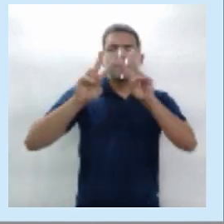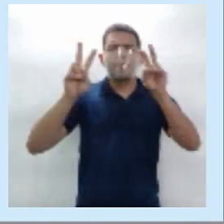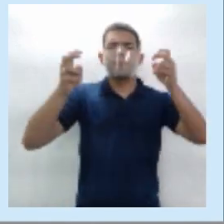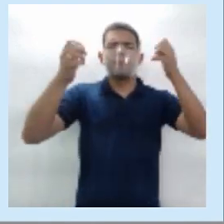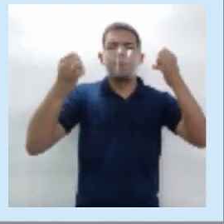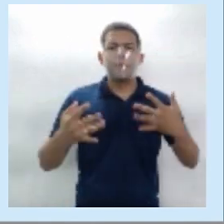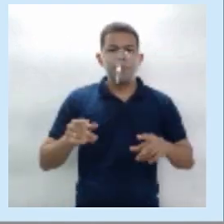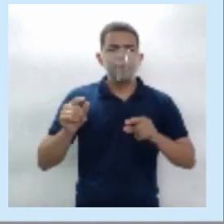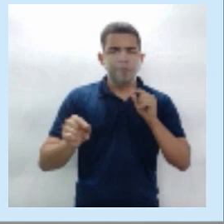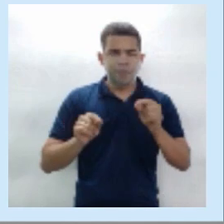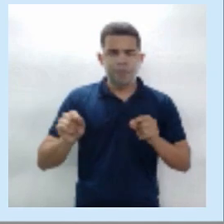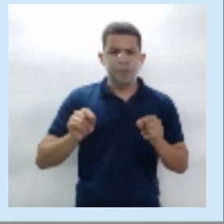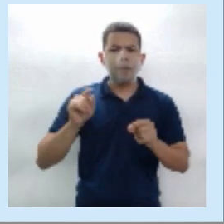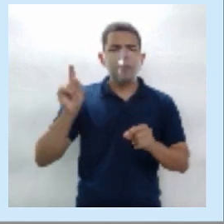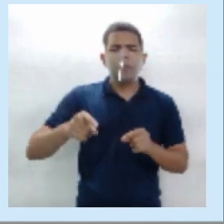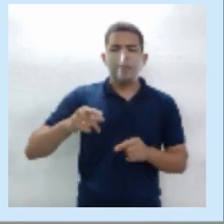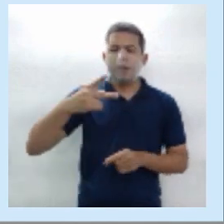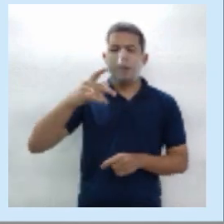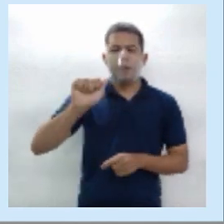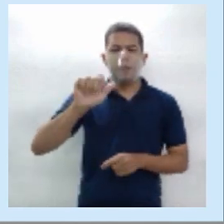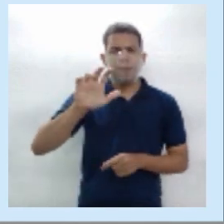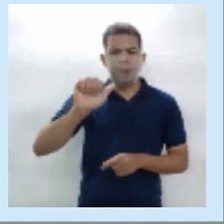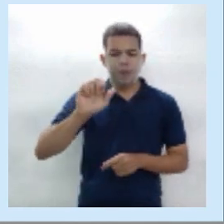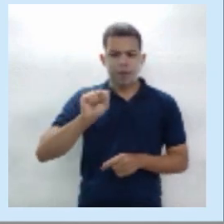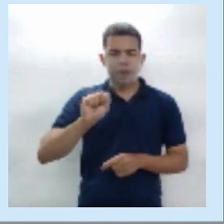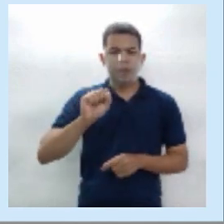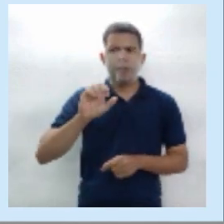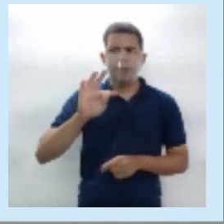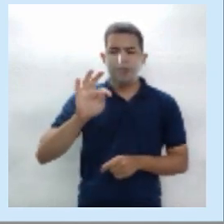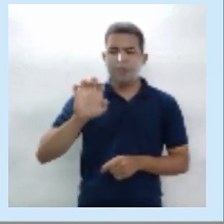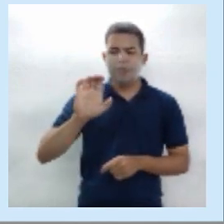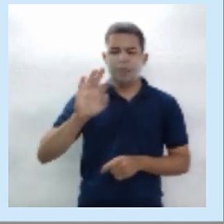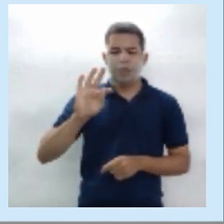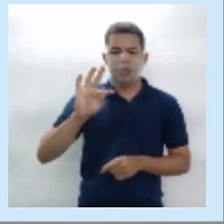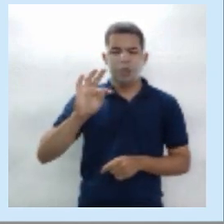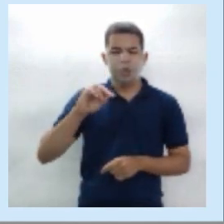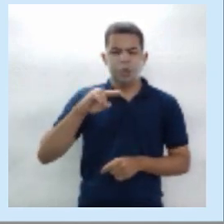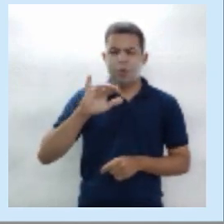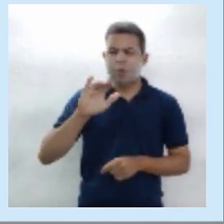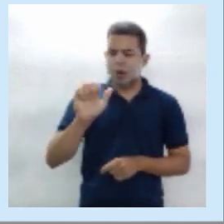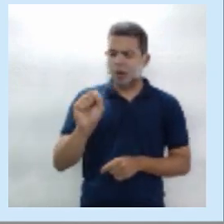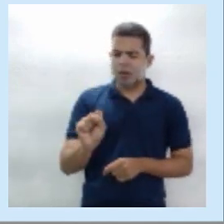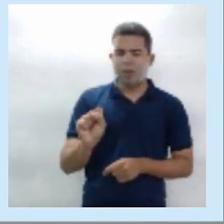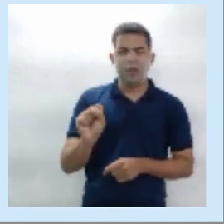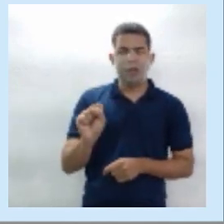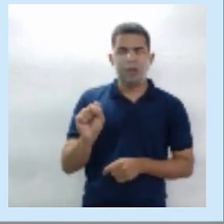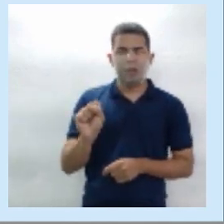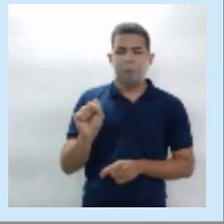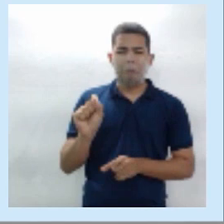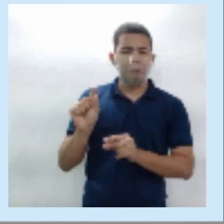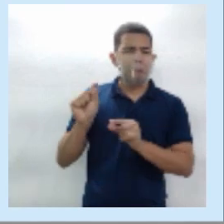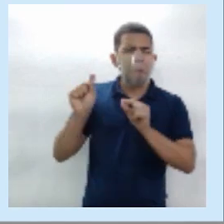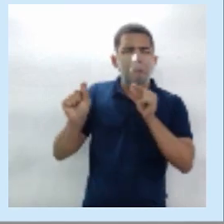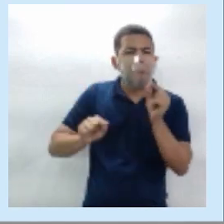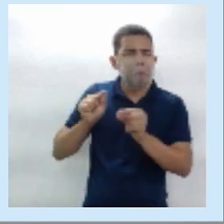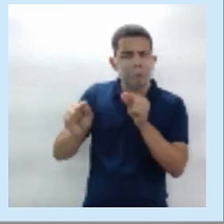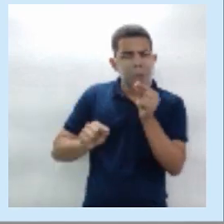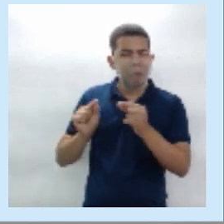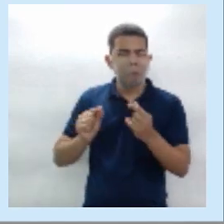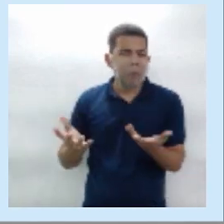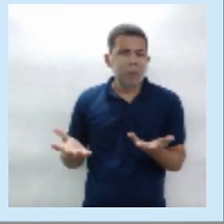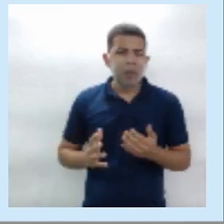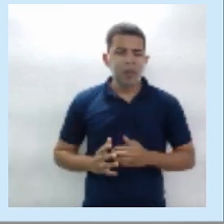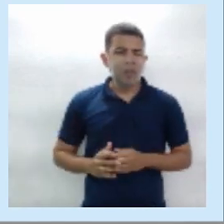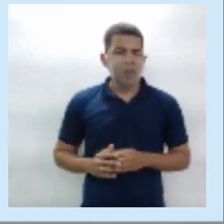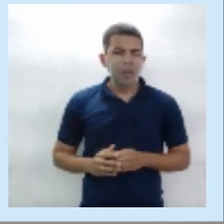as placas tectônicas. Aí você pode perguntar, professor, o que são placas